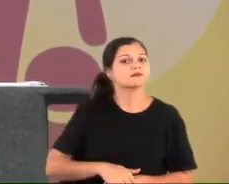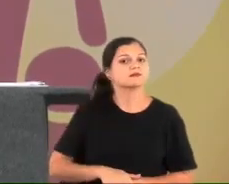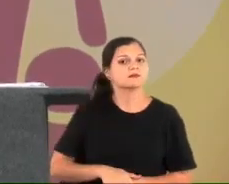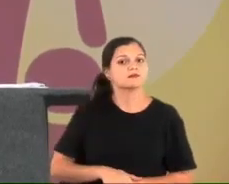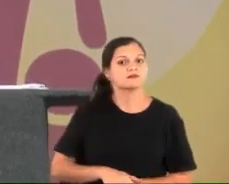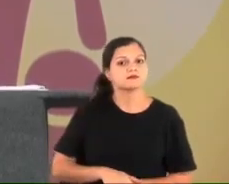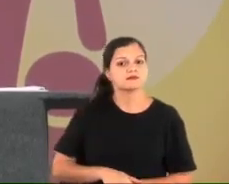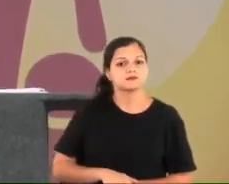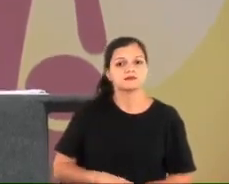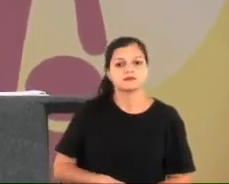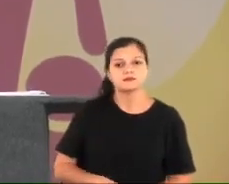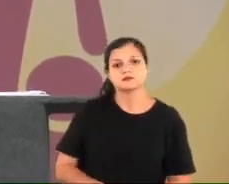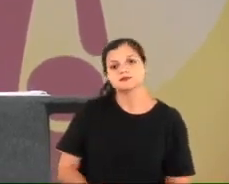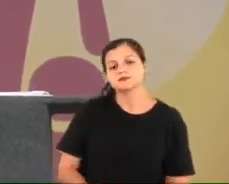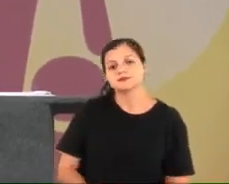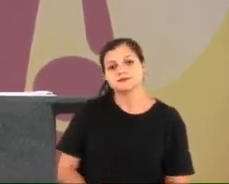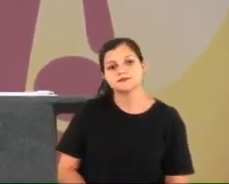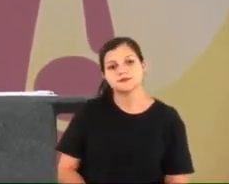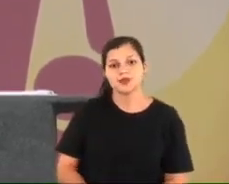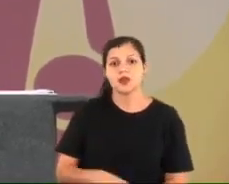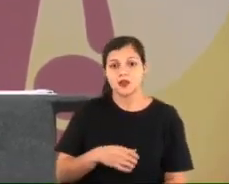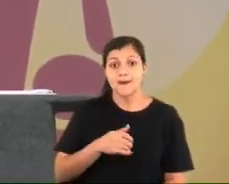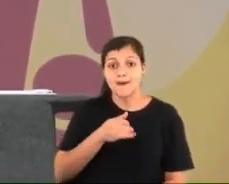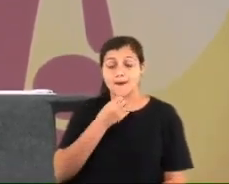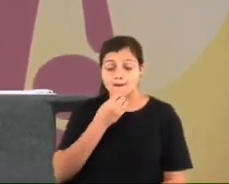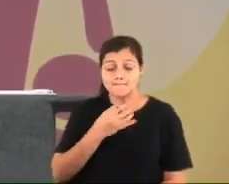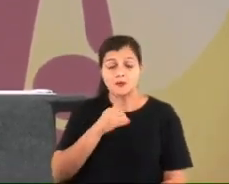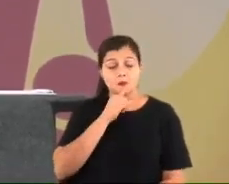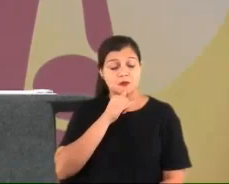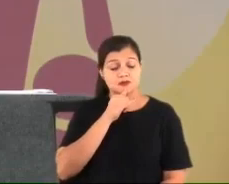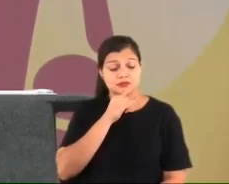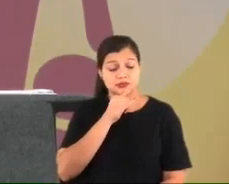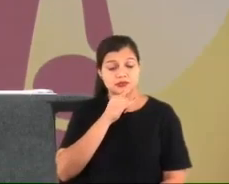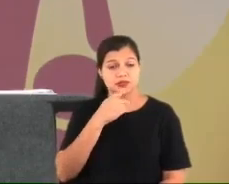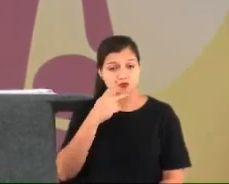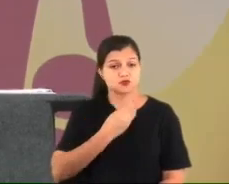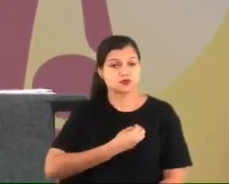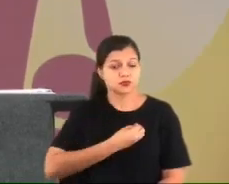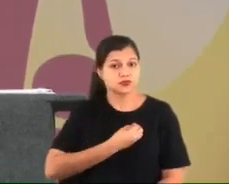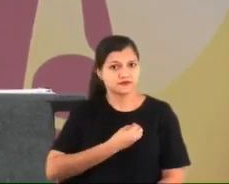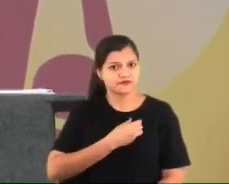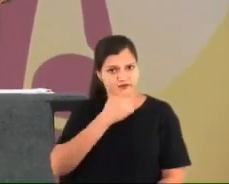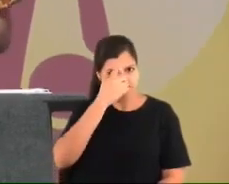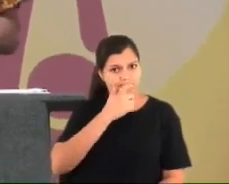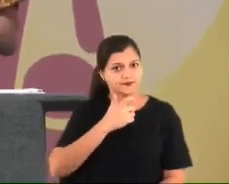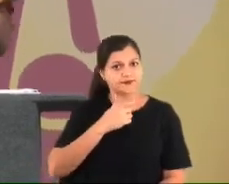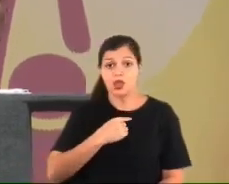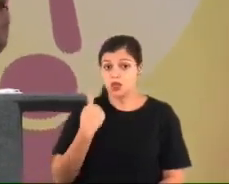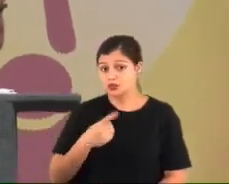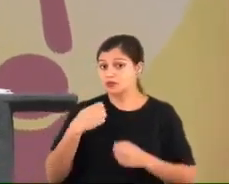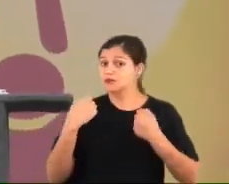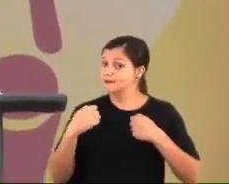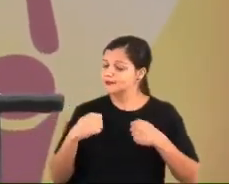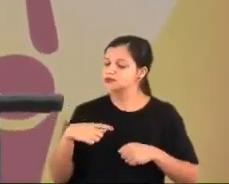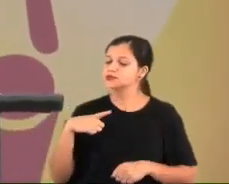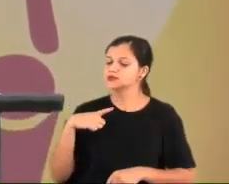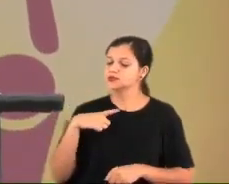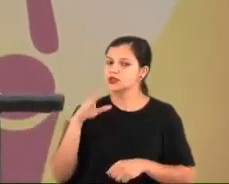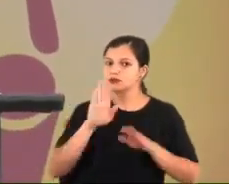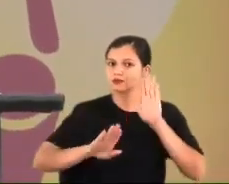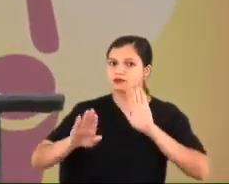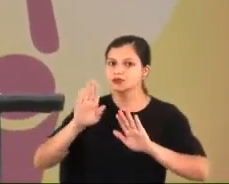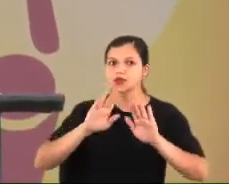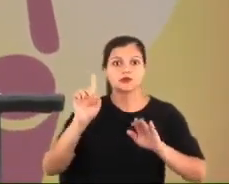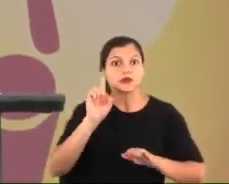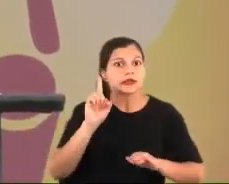Por falar em bom exemplo, a gente tem que tomar muito cuidado. 2 cuidados simples. Não brinquem